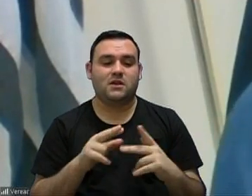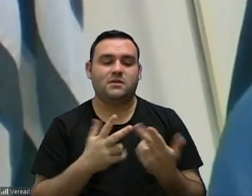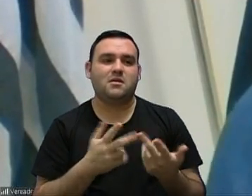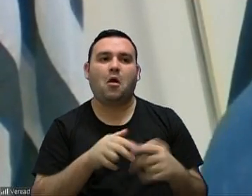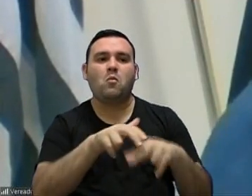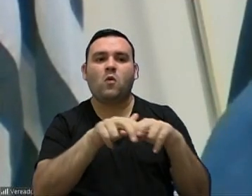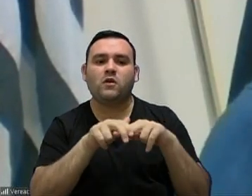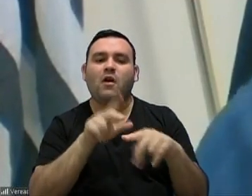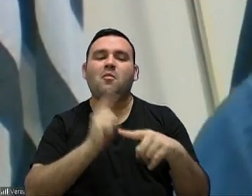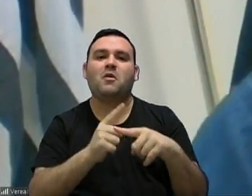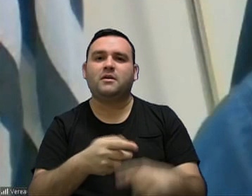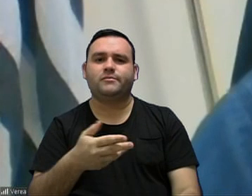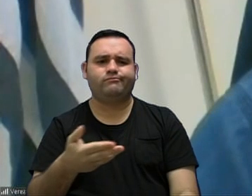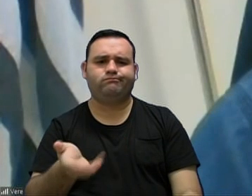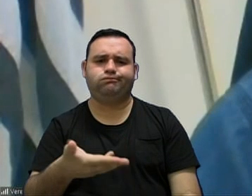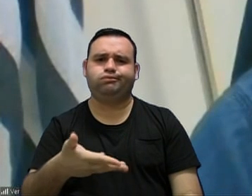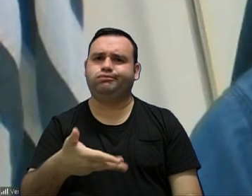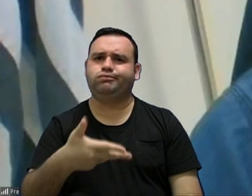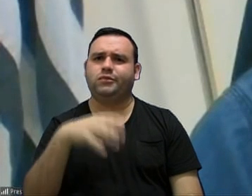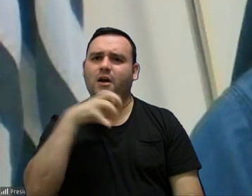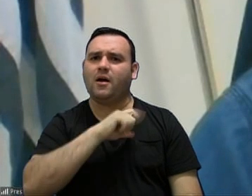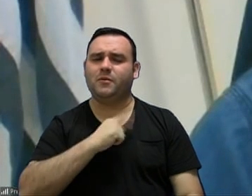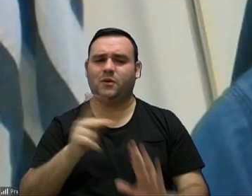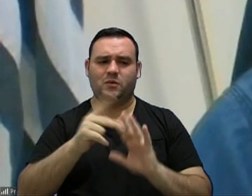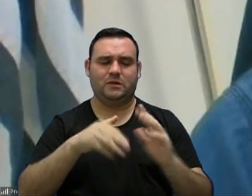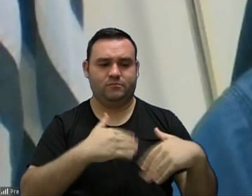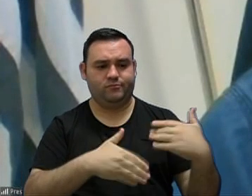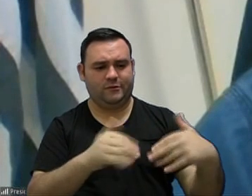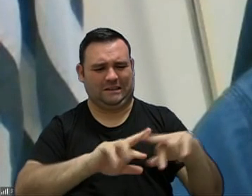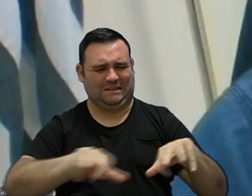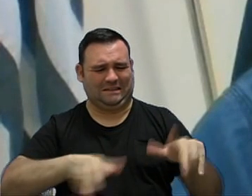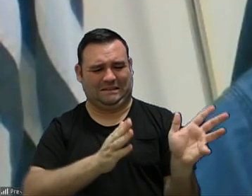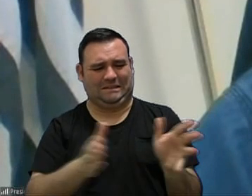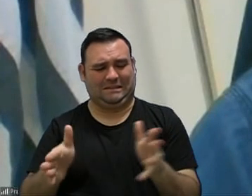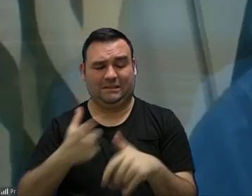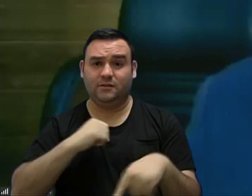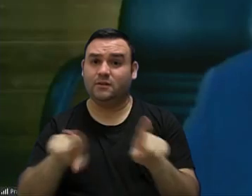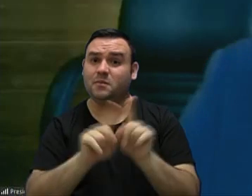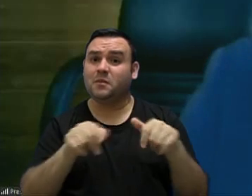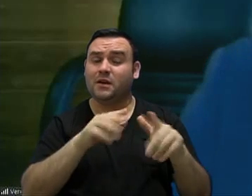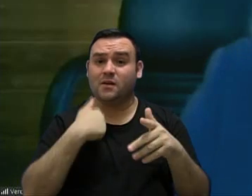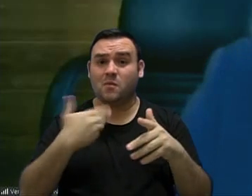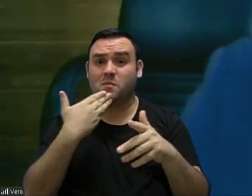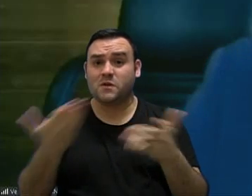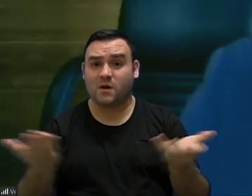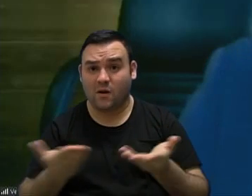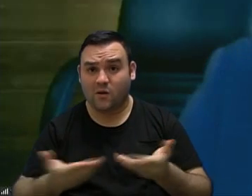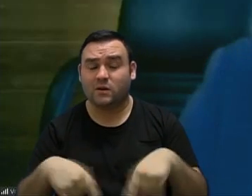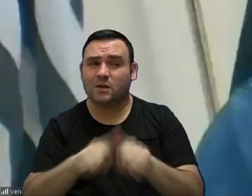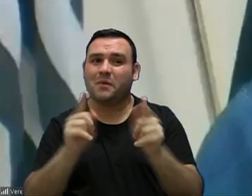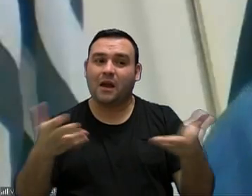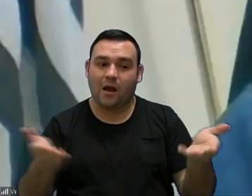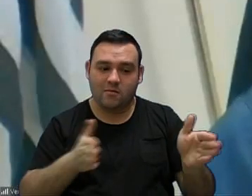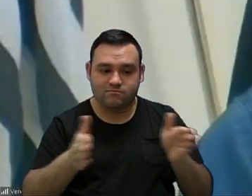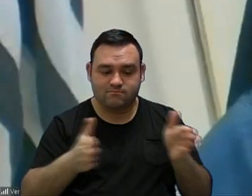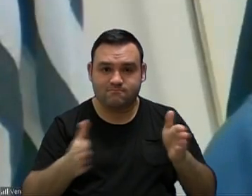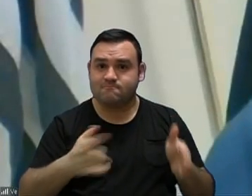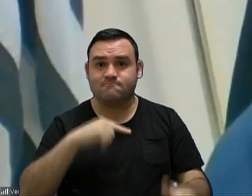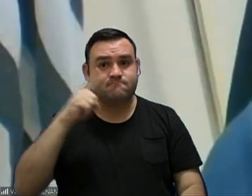motivo para atropelar, vereador, os processos. O primeiro que eu ia pedir para a Vossa Excelência, enquanto não